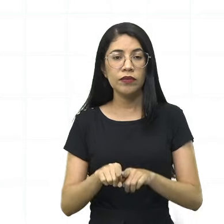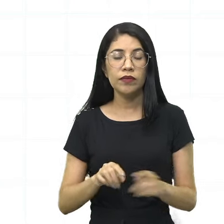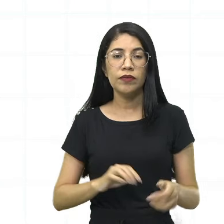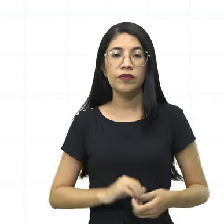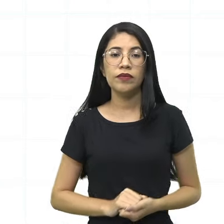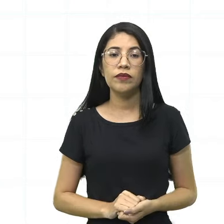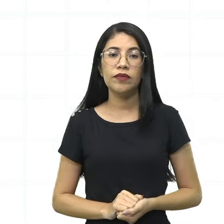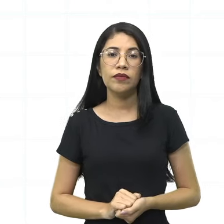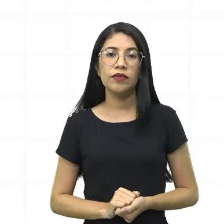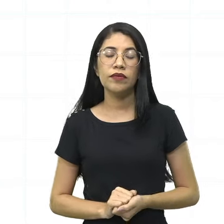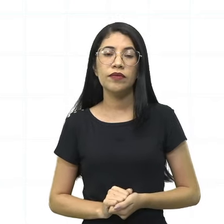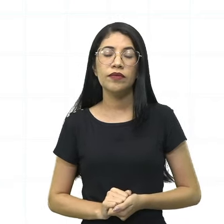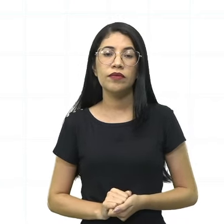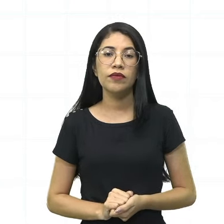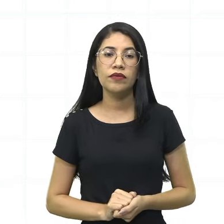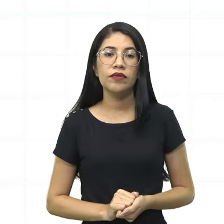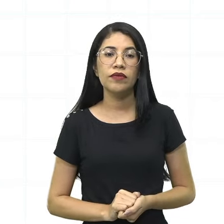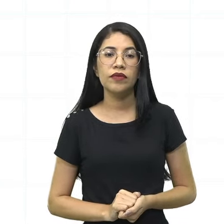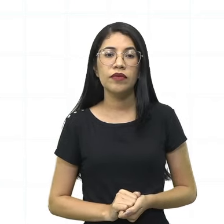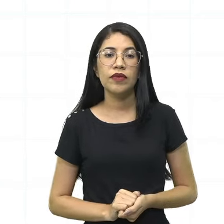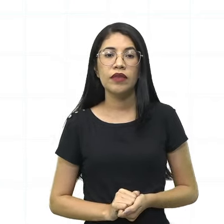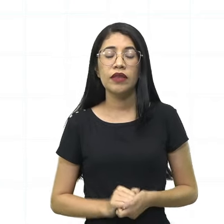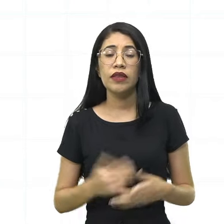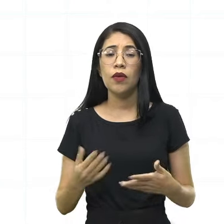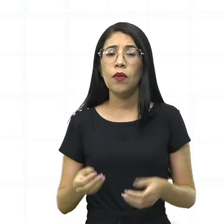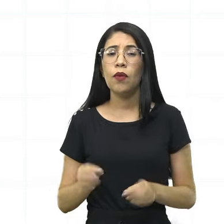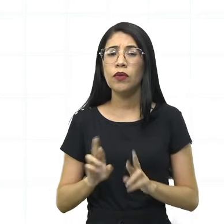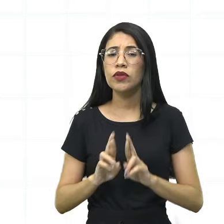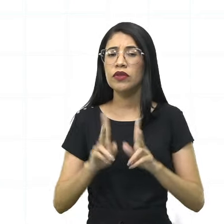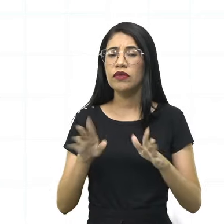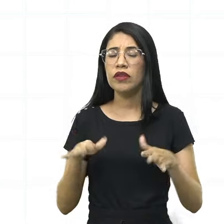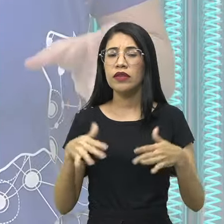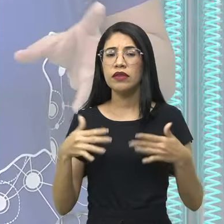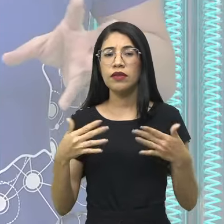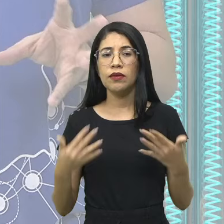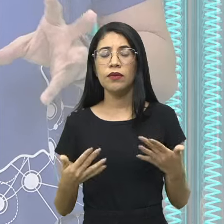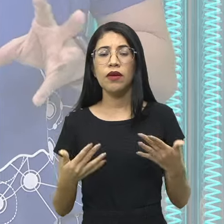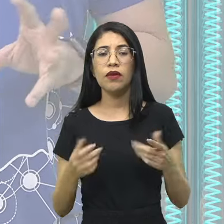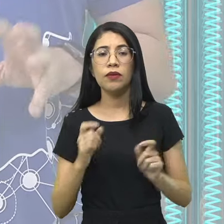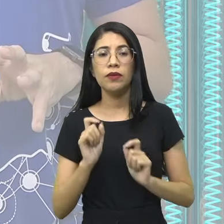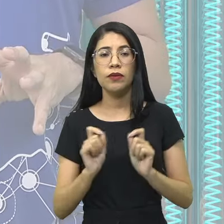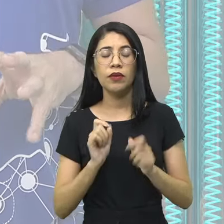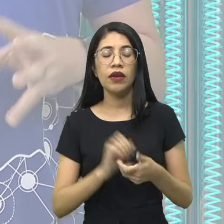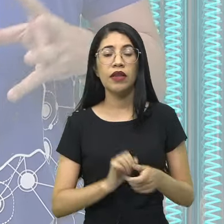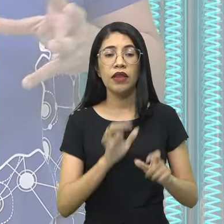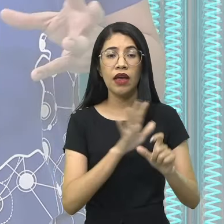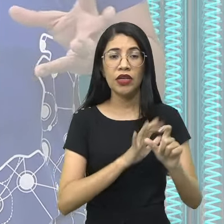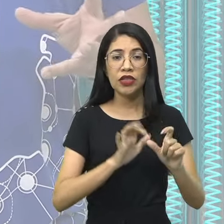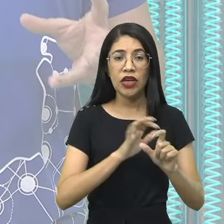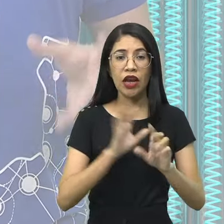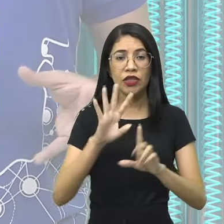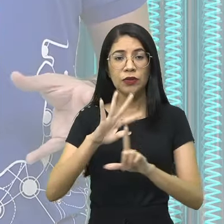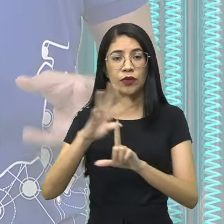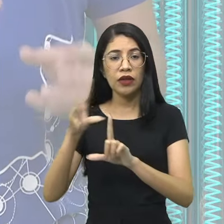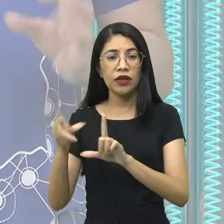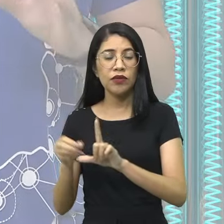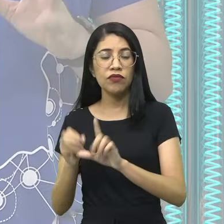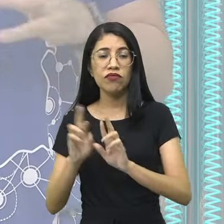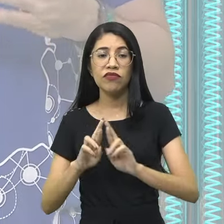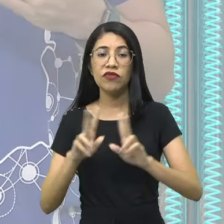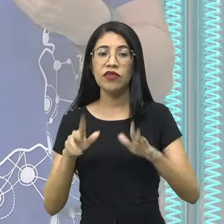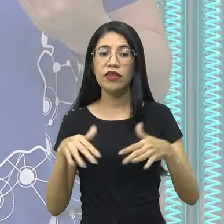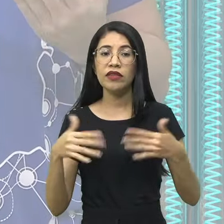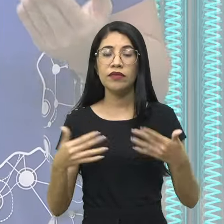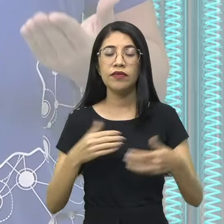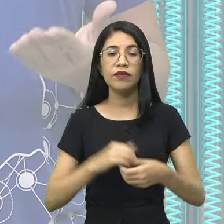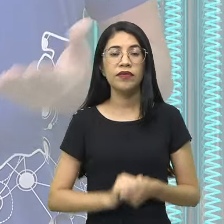certo? Vamos só ver a diferença, então, aí, né? Da charge para o cartoon. Então,